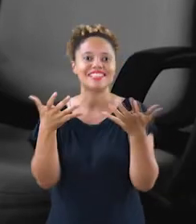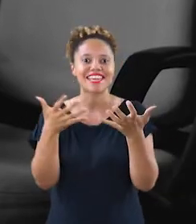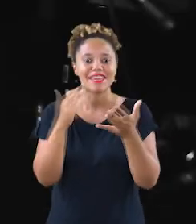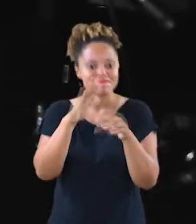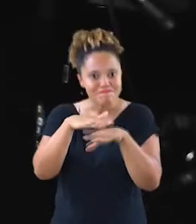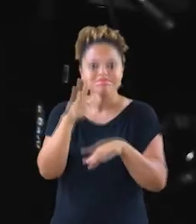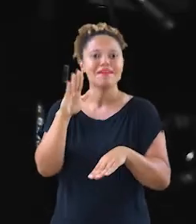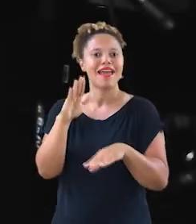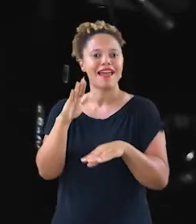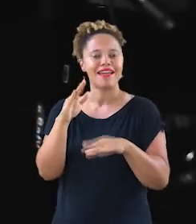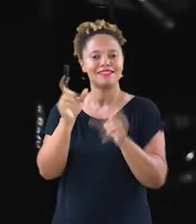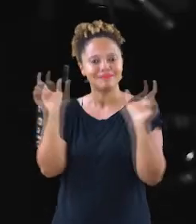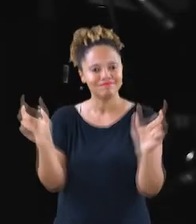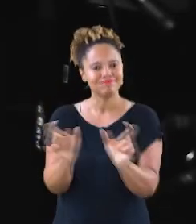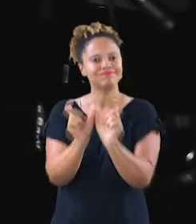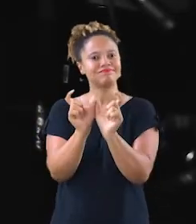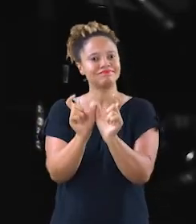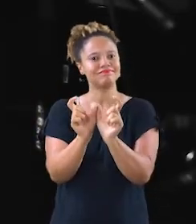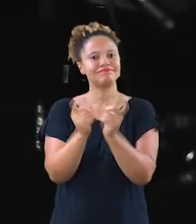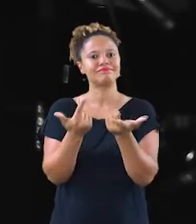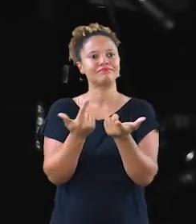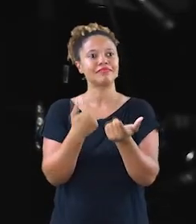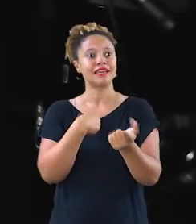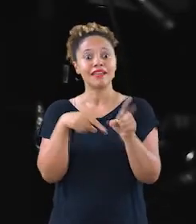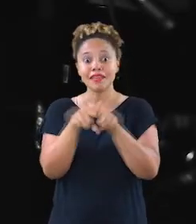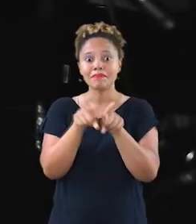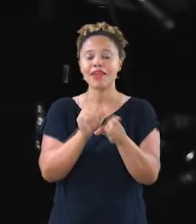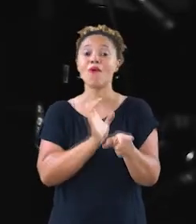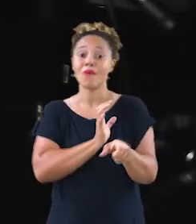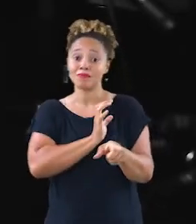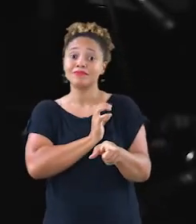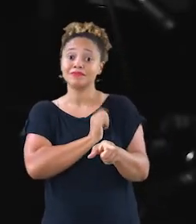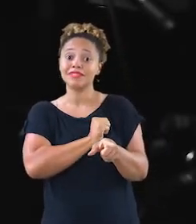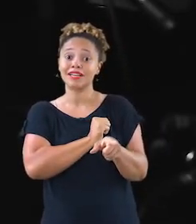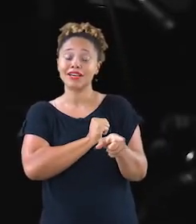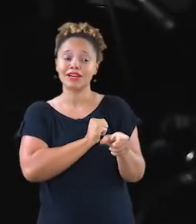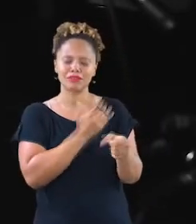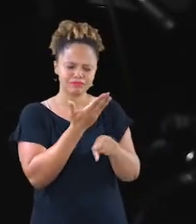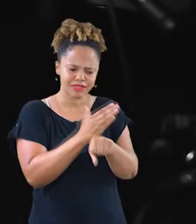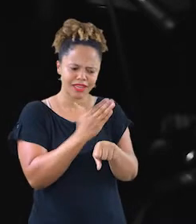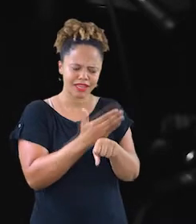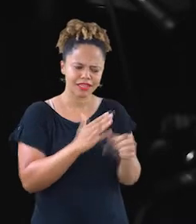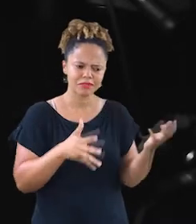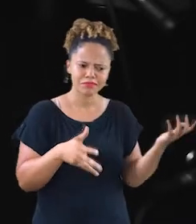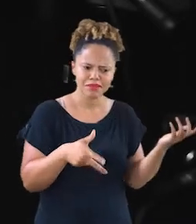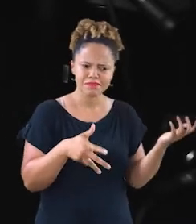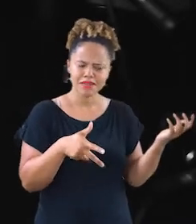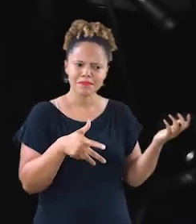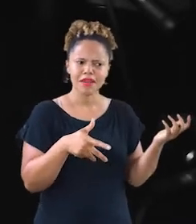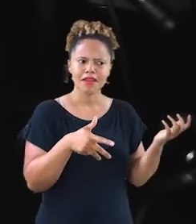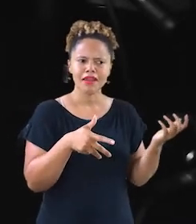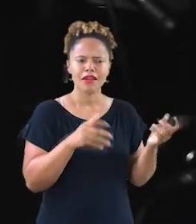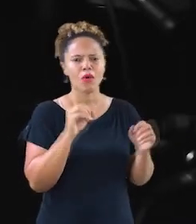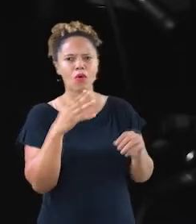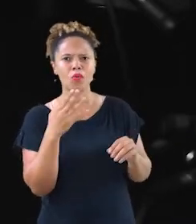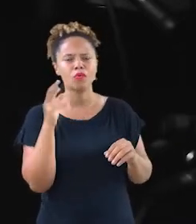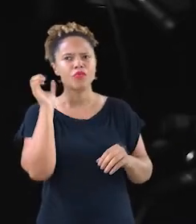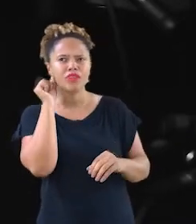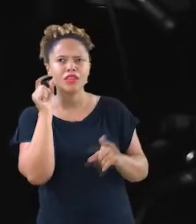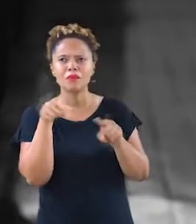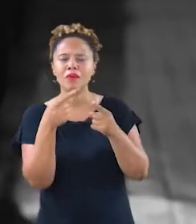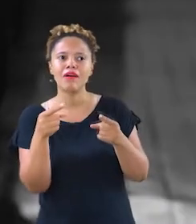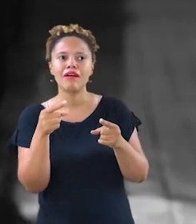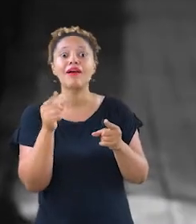entender. E aí eu tinha muito mais força para tocar, assim, a hora que eu ia tocar, eu falei, pô, ah, eu gosto de fazer isso mesmo, assim, ah, isso aqui tá